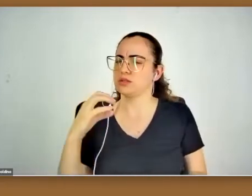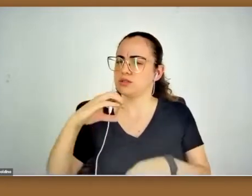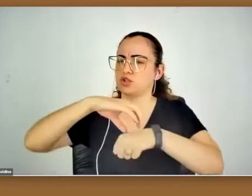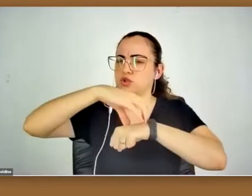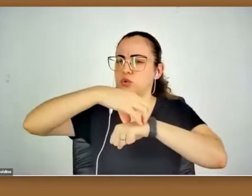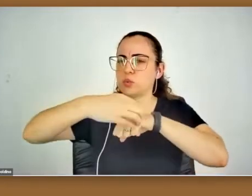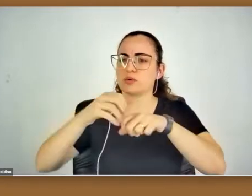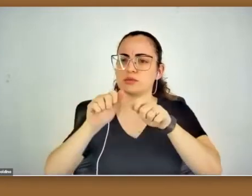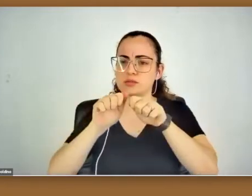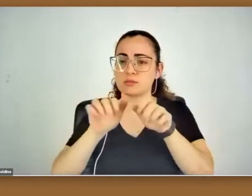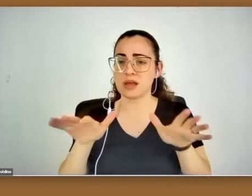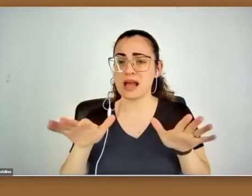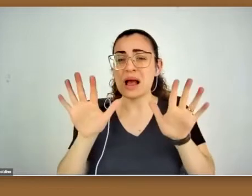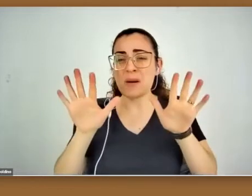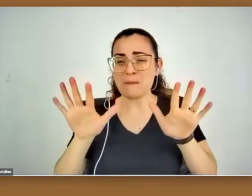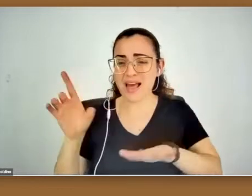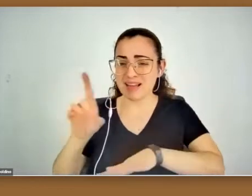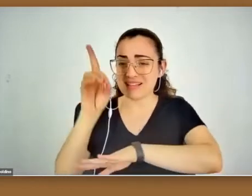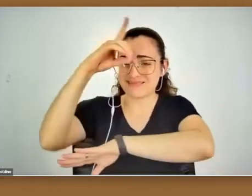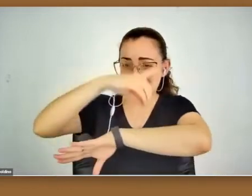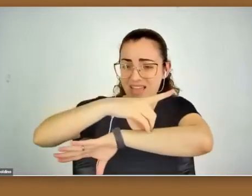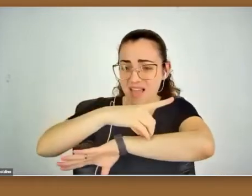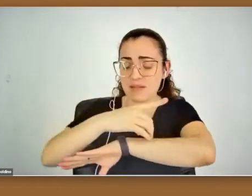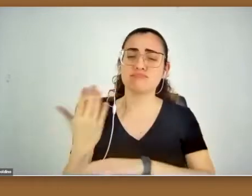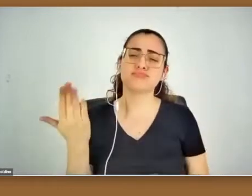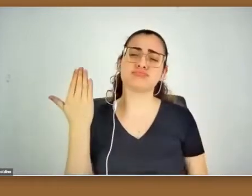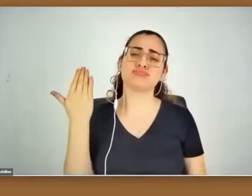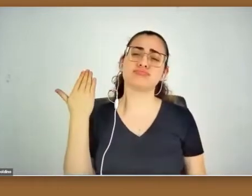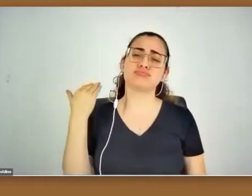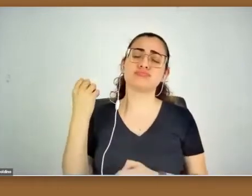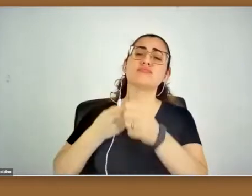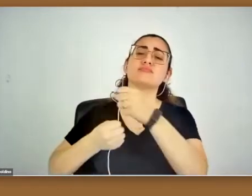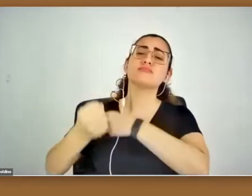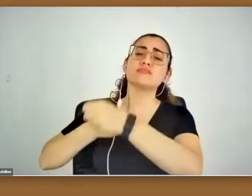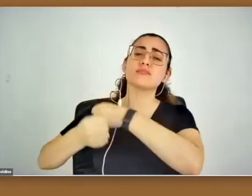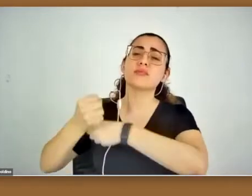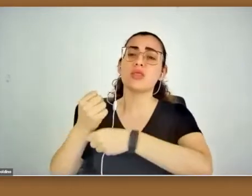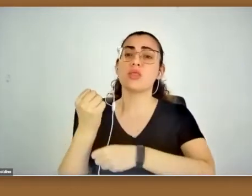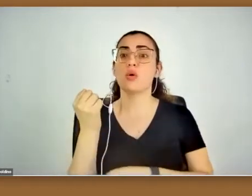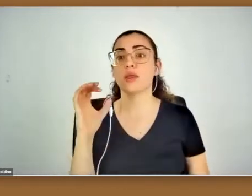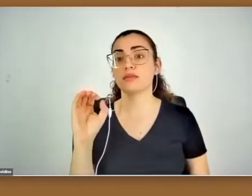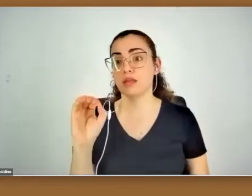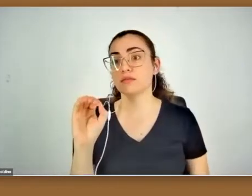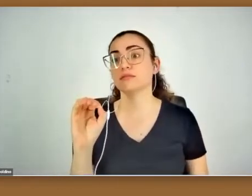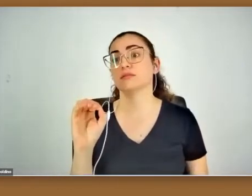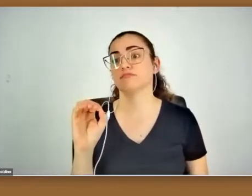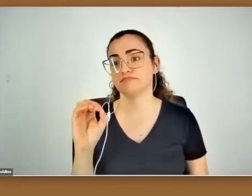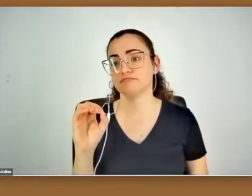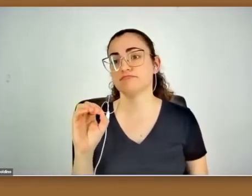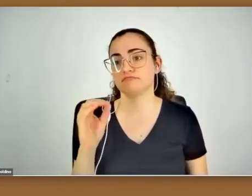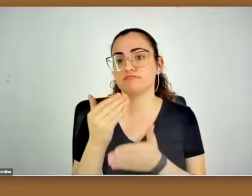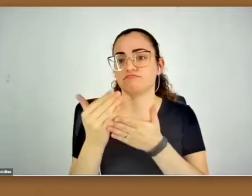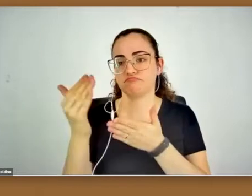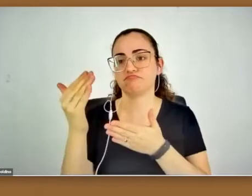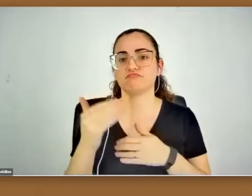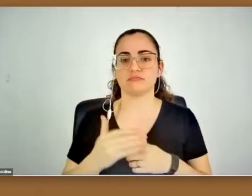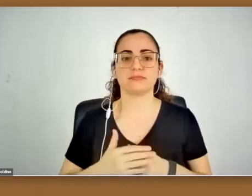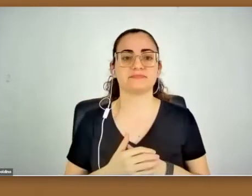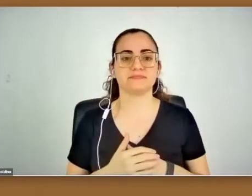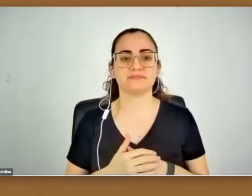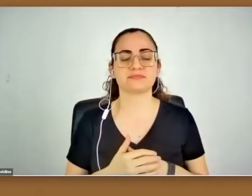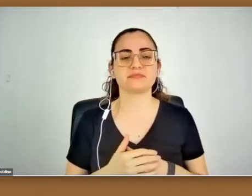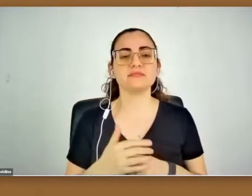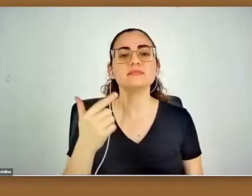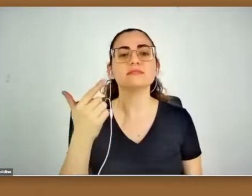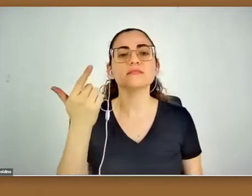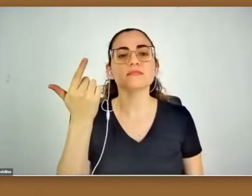anos 80 o retorno da dengue aqui. Febre do Vale do Rift, também causada